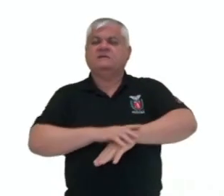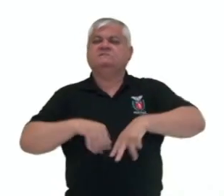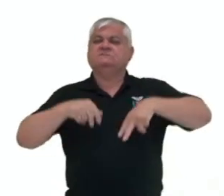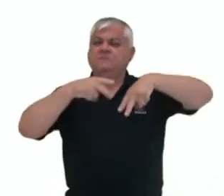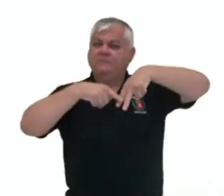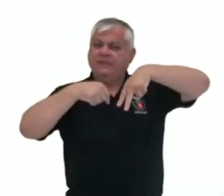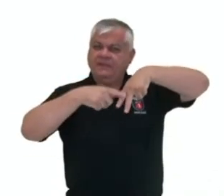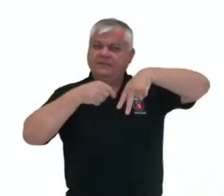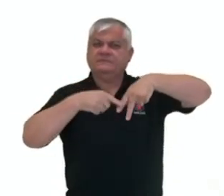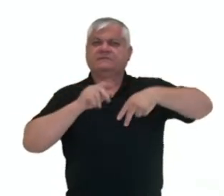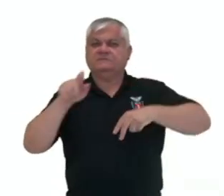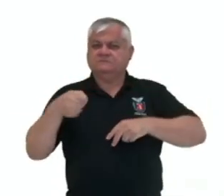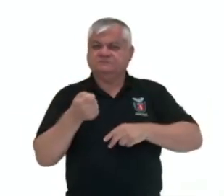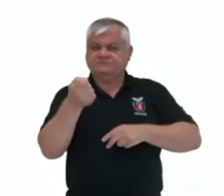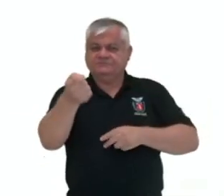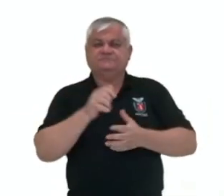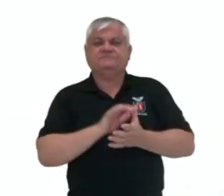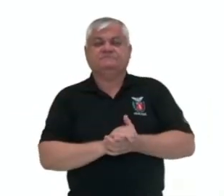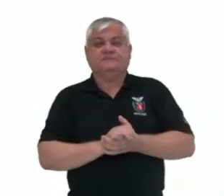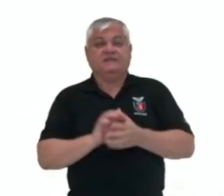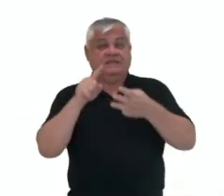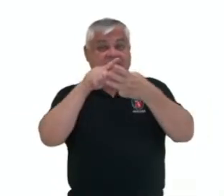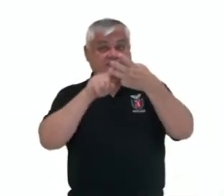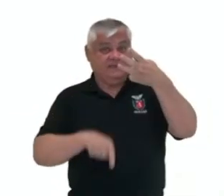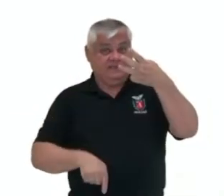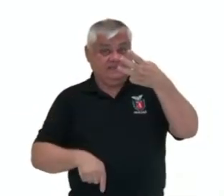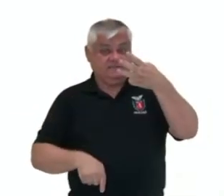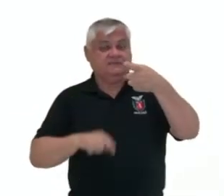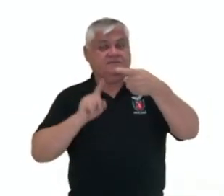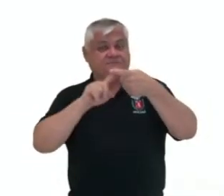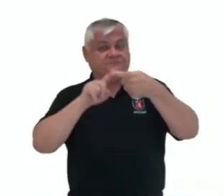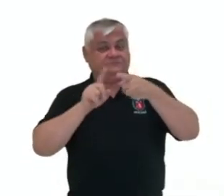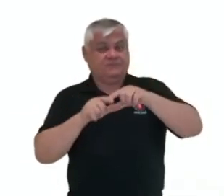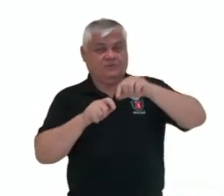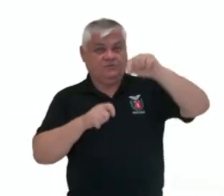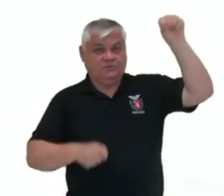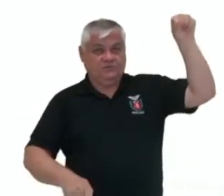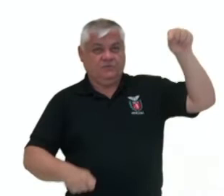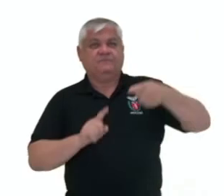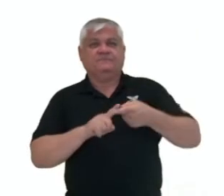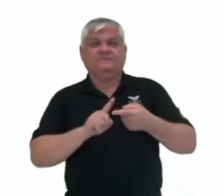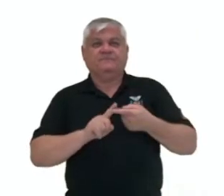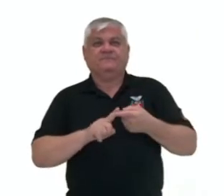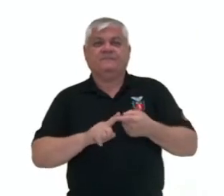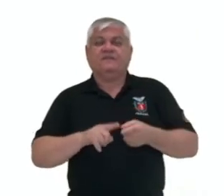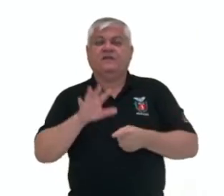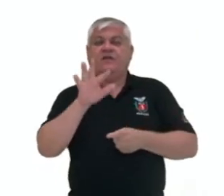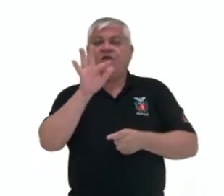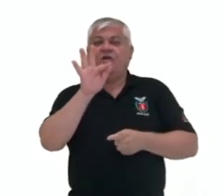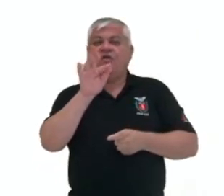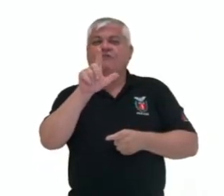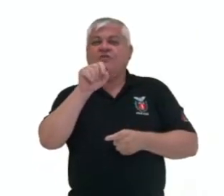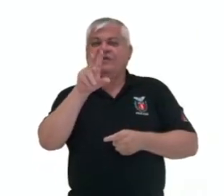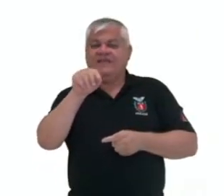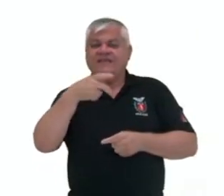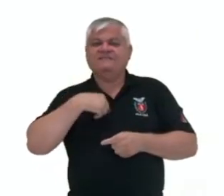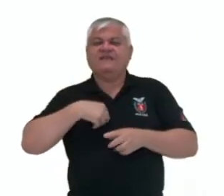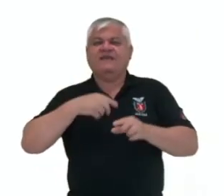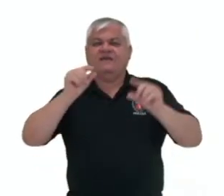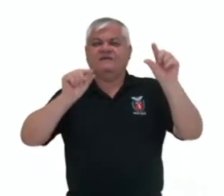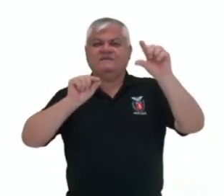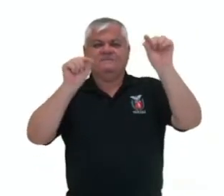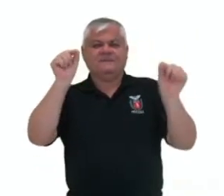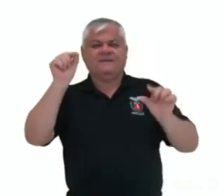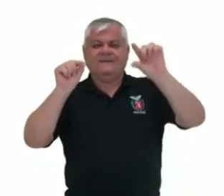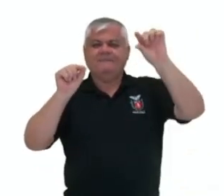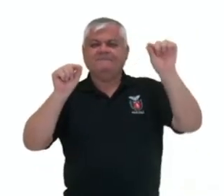da arma, tá? Então são 3 armas. A gente viu uma, agora vamos ver o florete. Lâmina flexível e mais leve que a espada, arma de